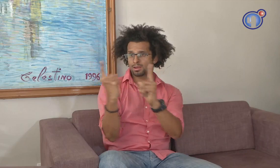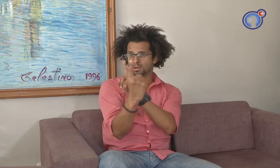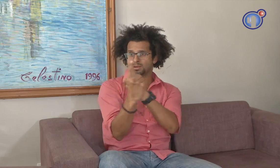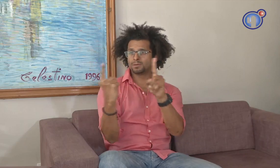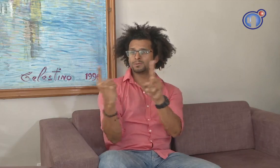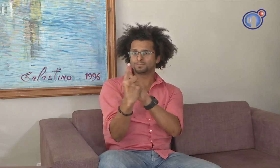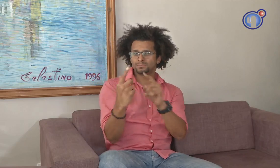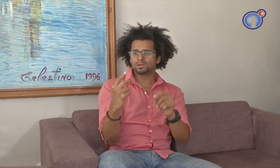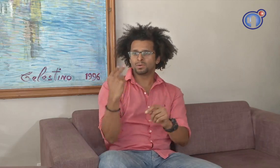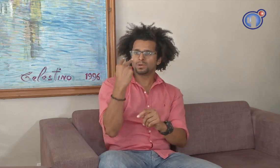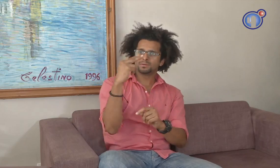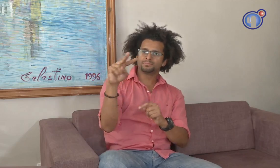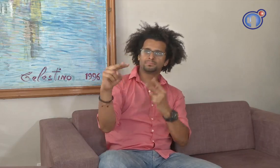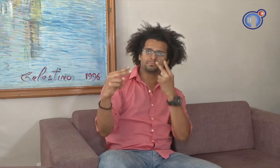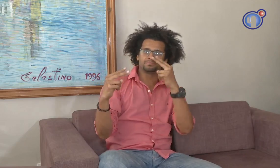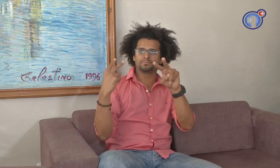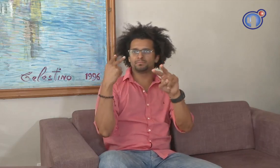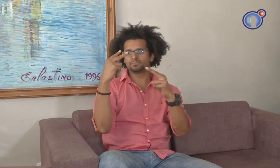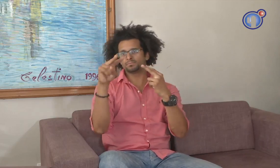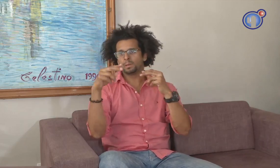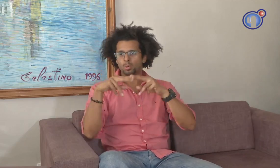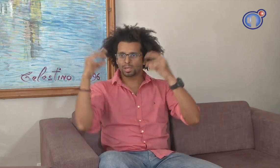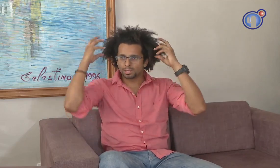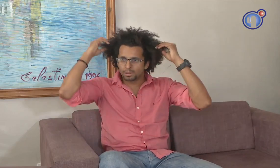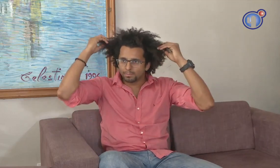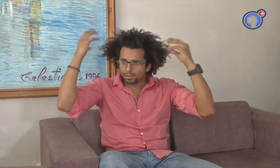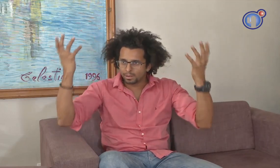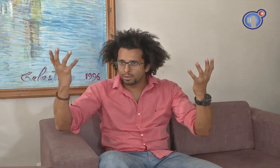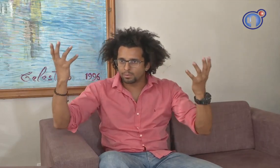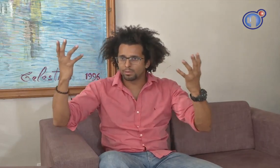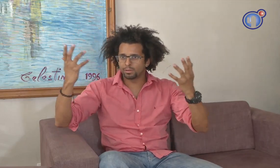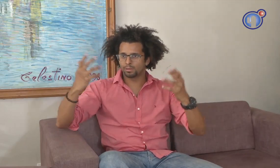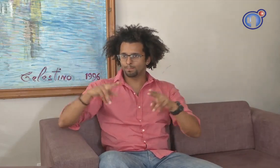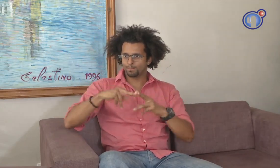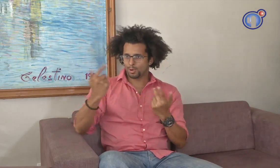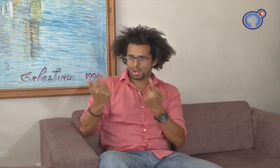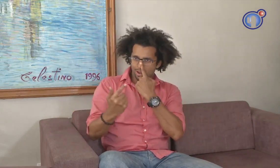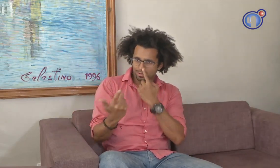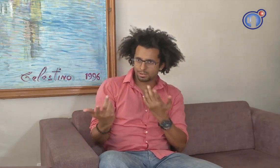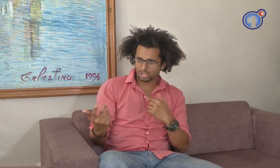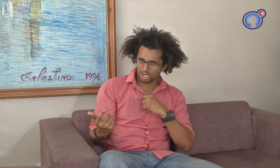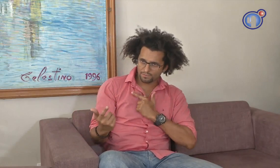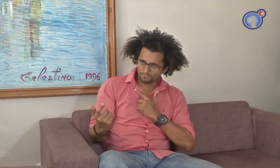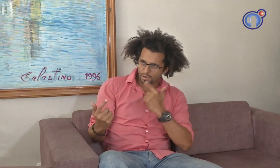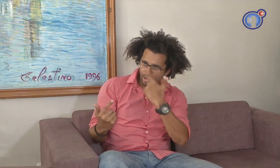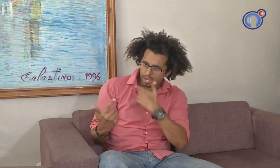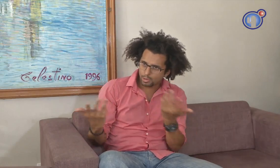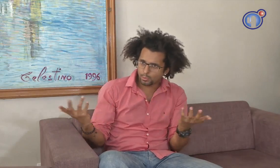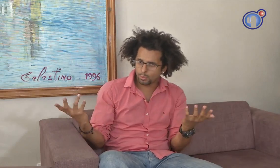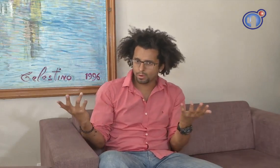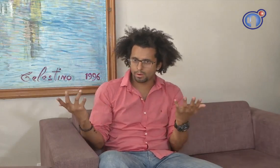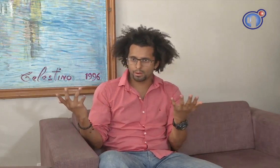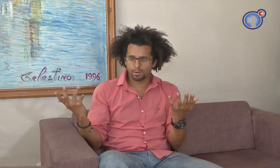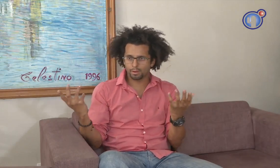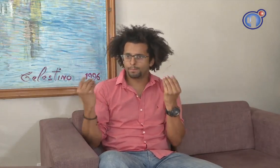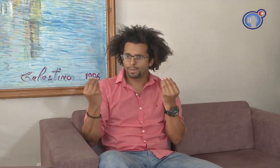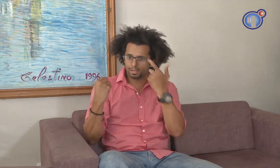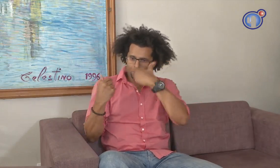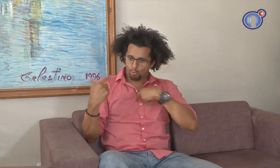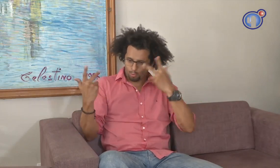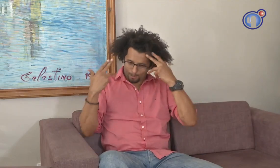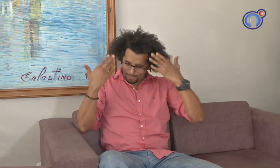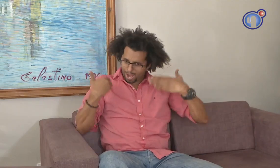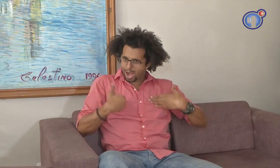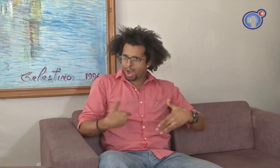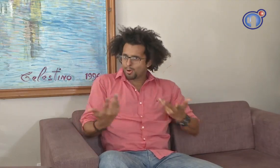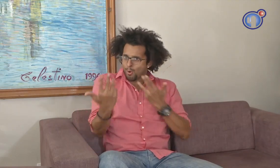Então, eu sinto preconceito principalmente na rua, os olhares das pessoas para mim, por causa do meu cabelo, por causa do meu nariz, da minha aparência. Será que eu